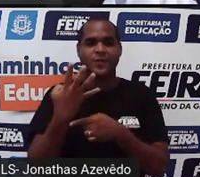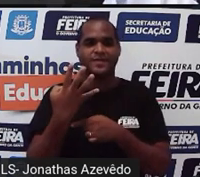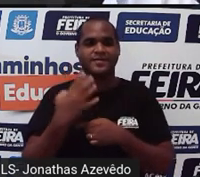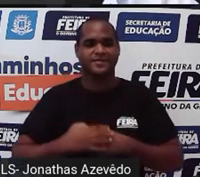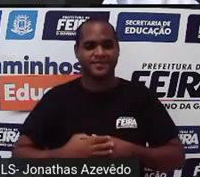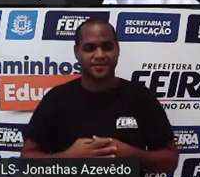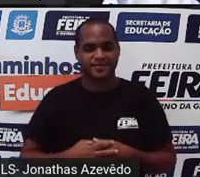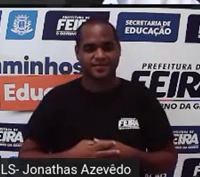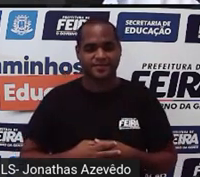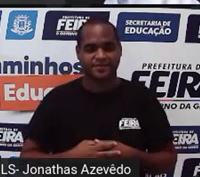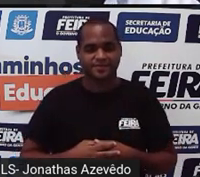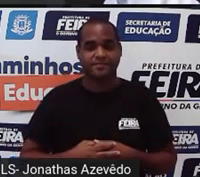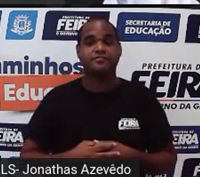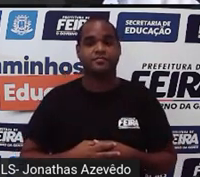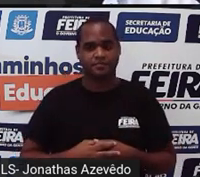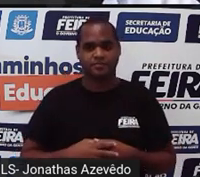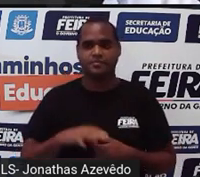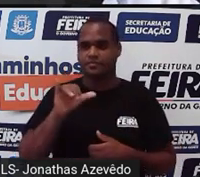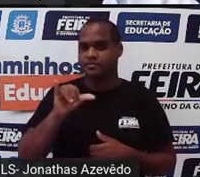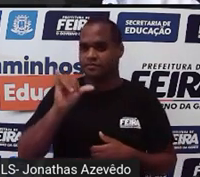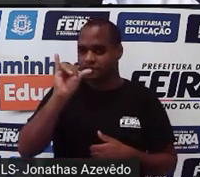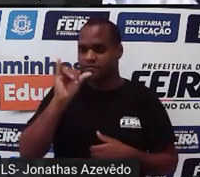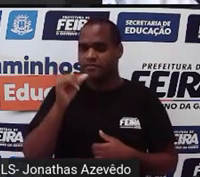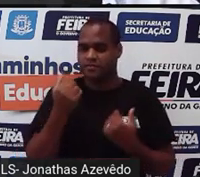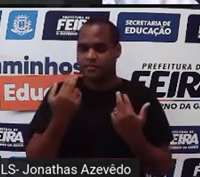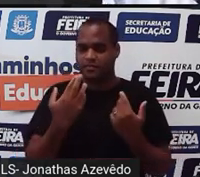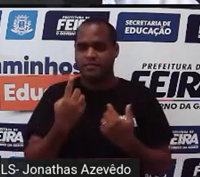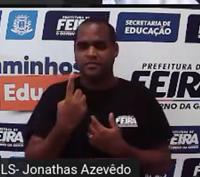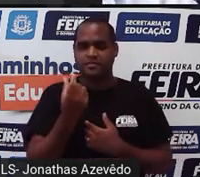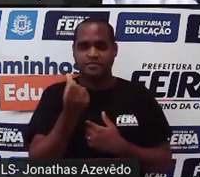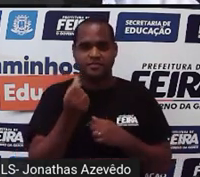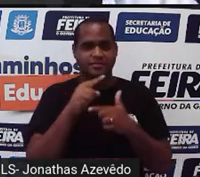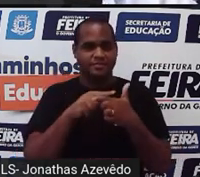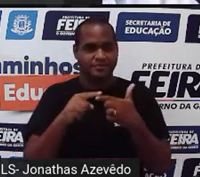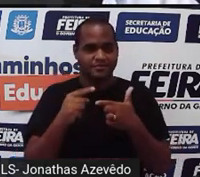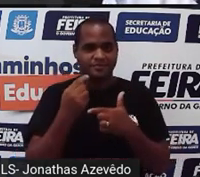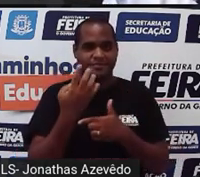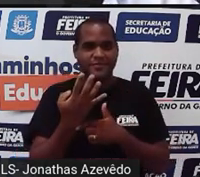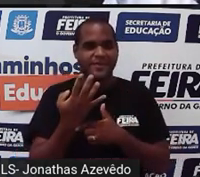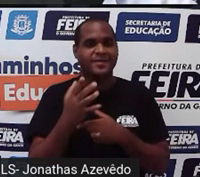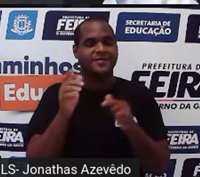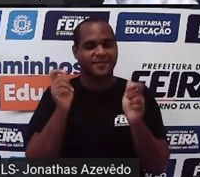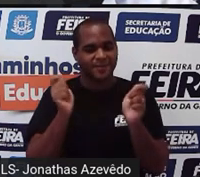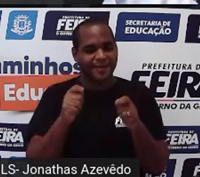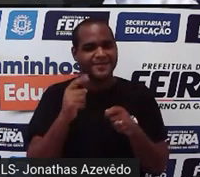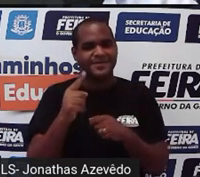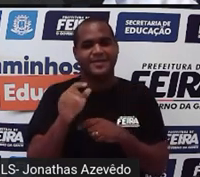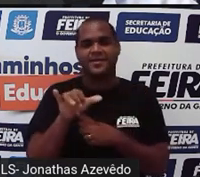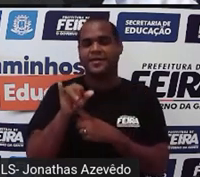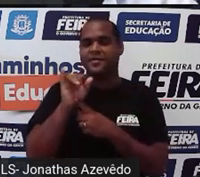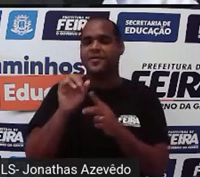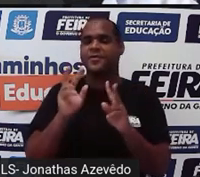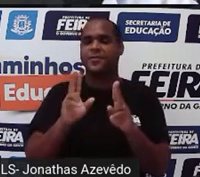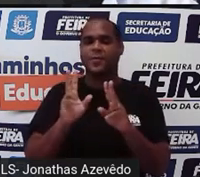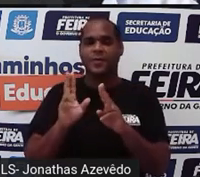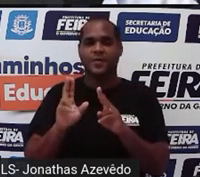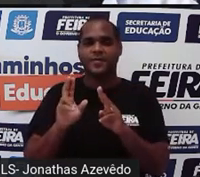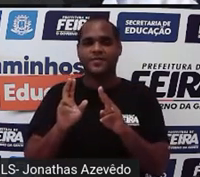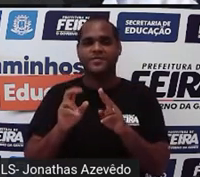16 / 4 Y = 16 / 4 então Y =